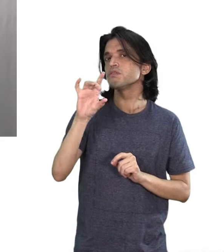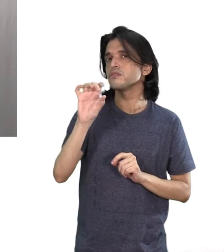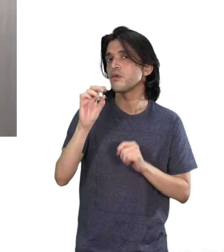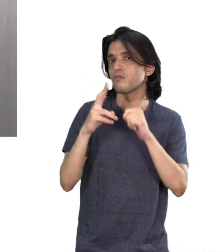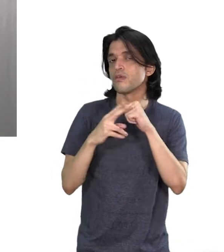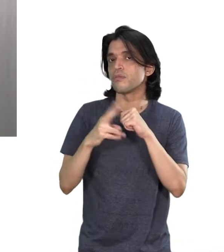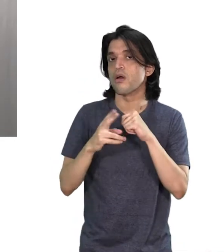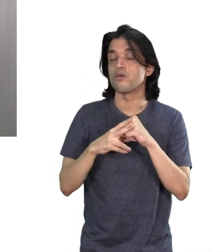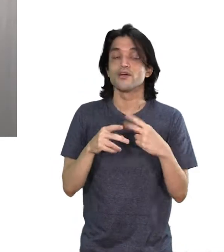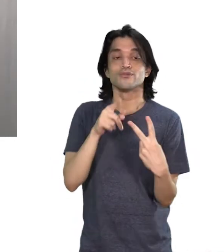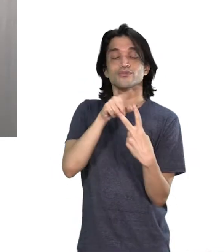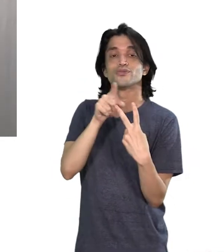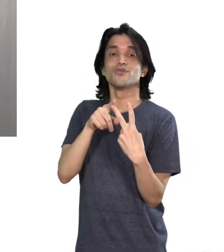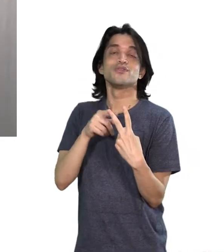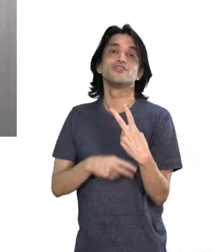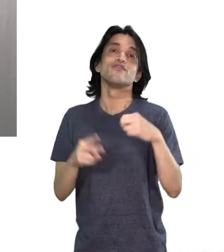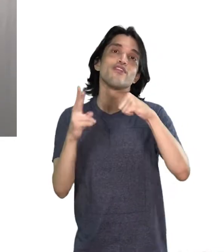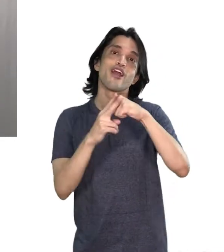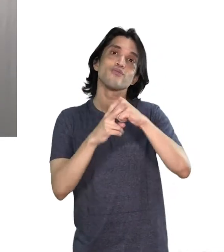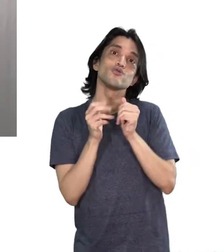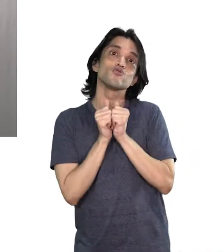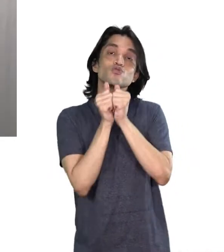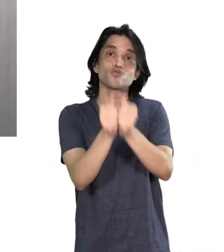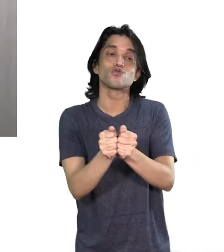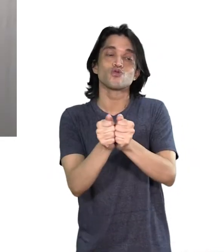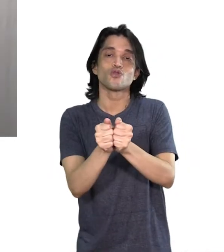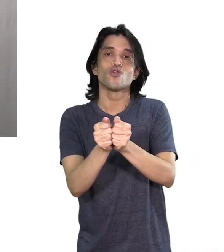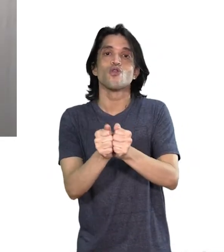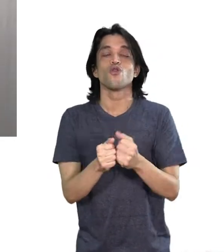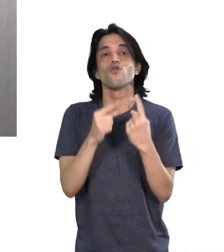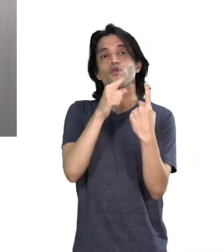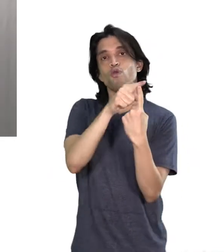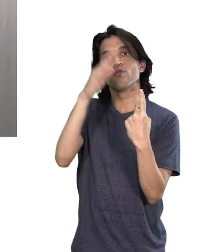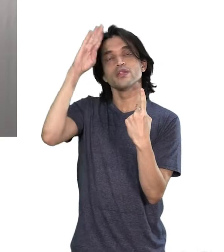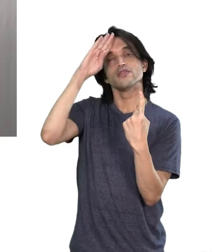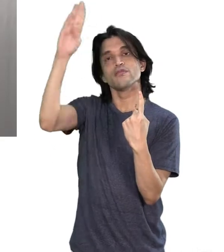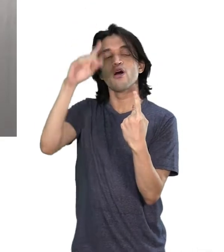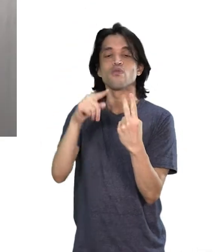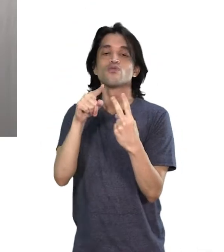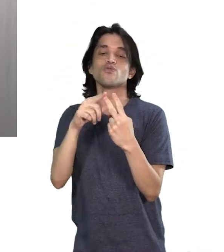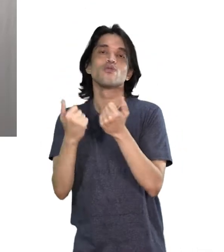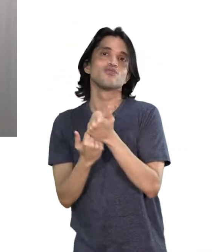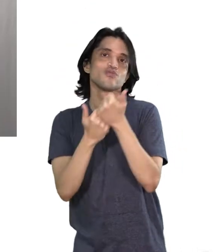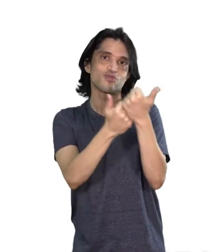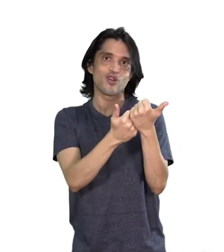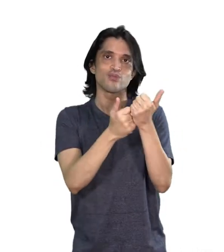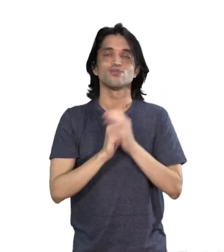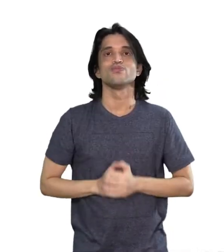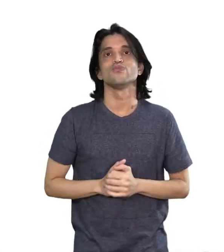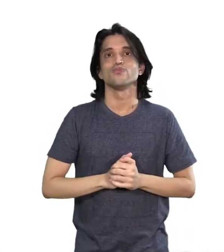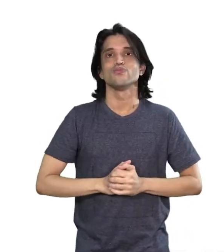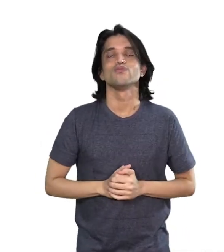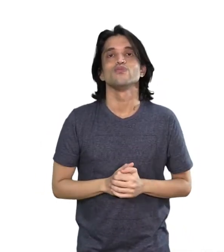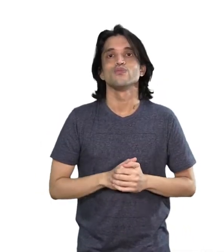auxiliar e o outro verbo principal, mas apenas uma função, beleza? Vejam na imagem.